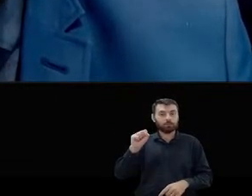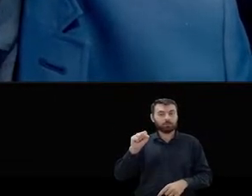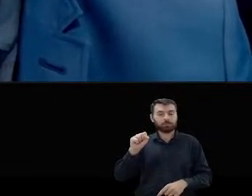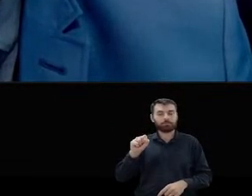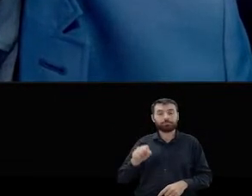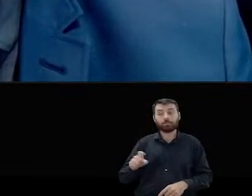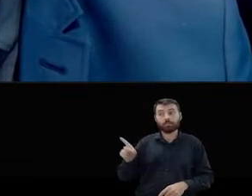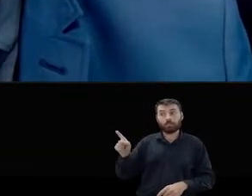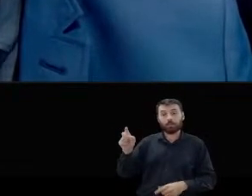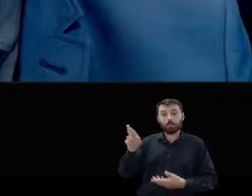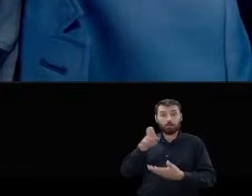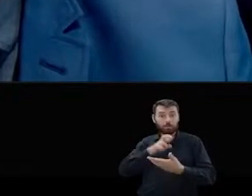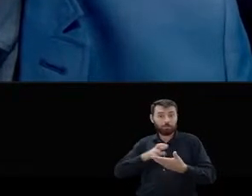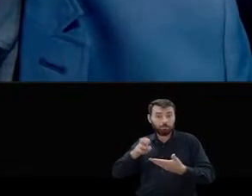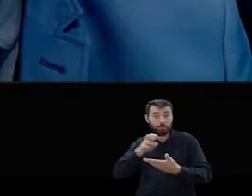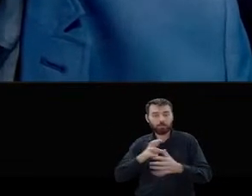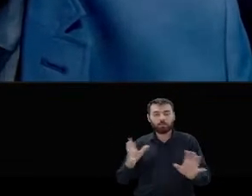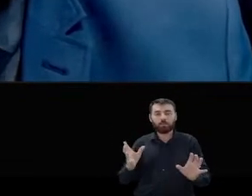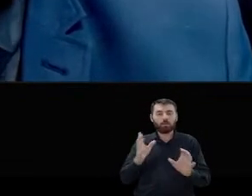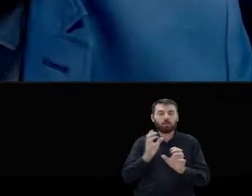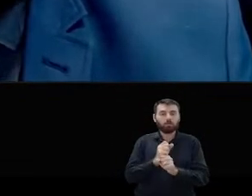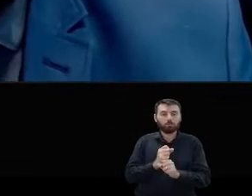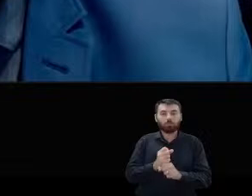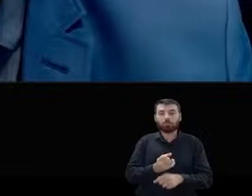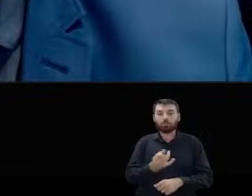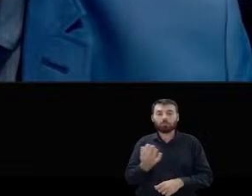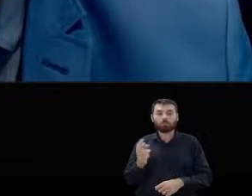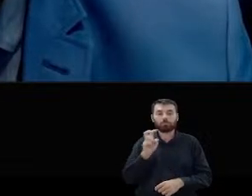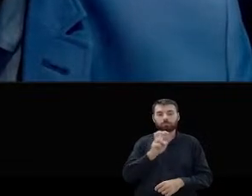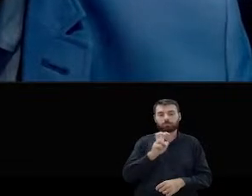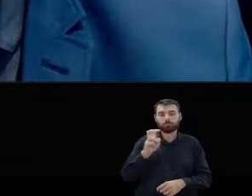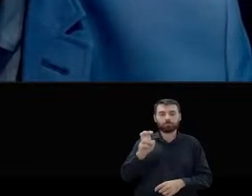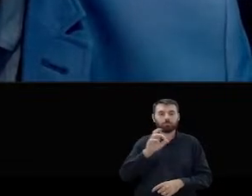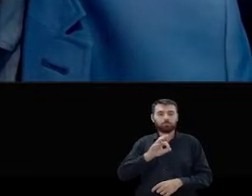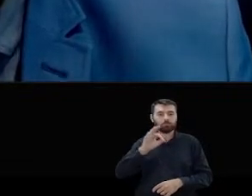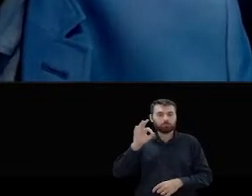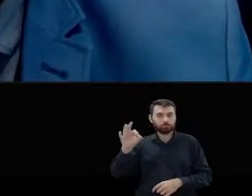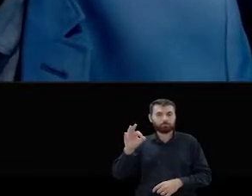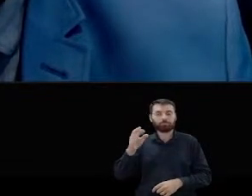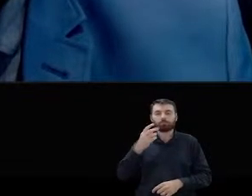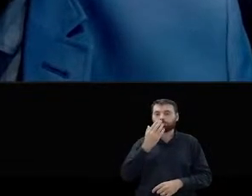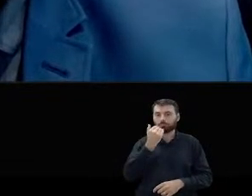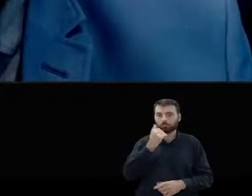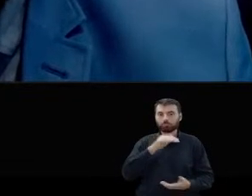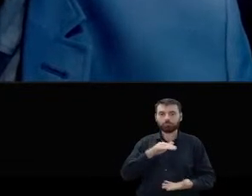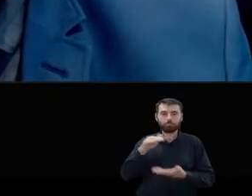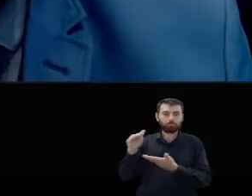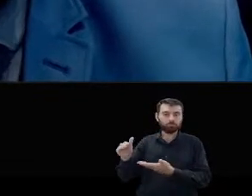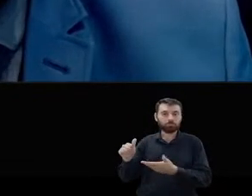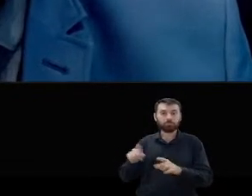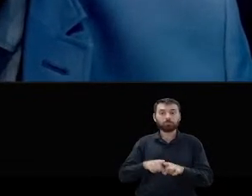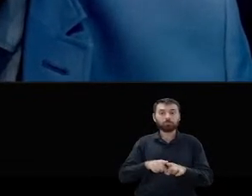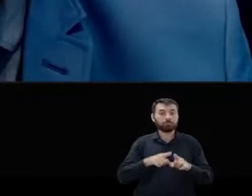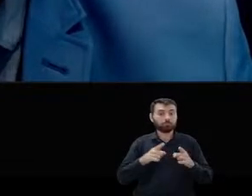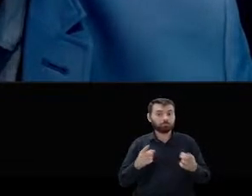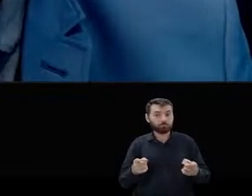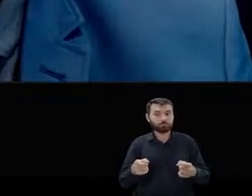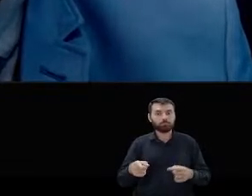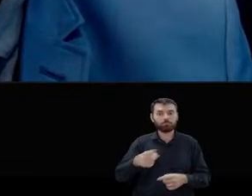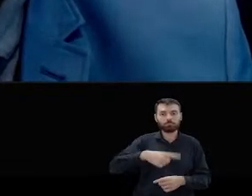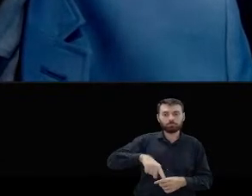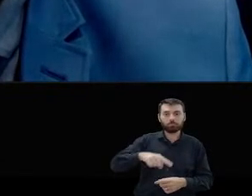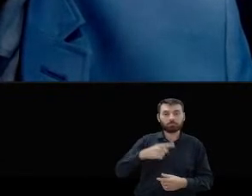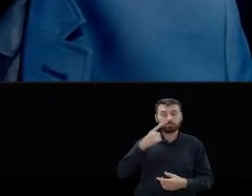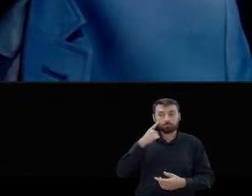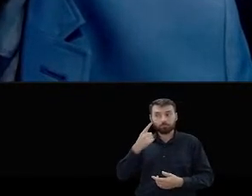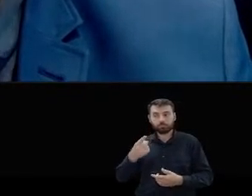exatamente em 55% ali ante a incorporação das verbas ali da alimentação. Entretanto, quando nós olhamos o